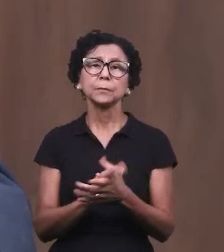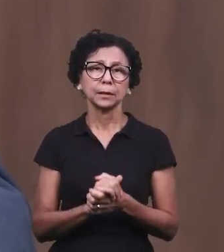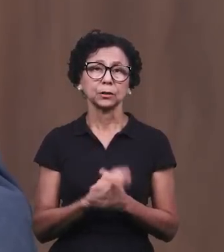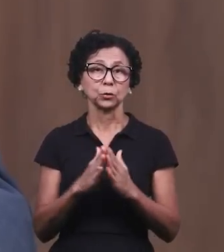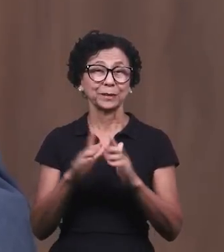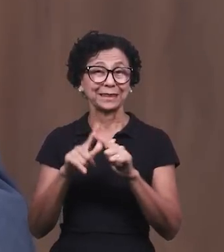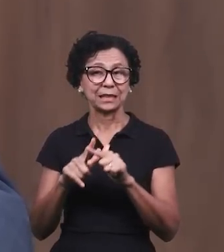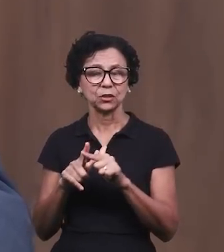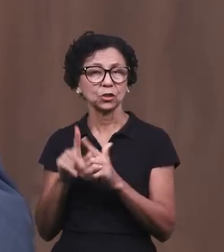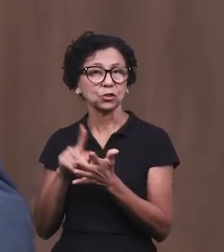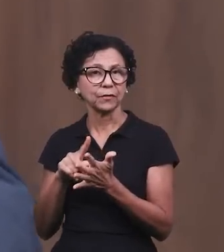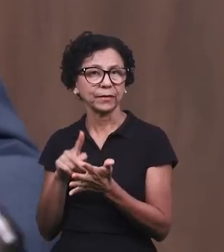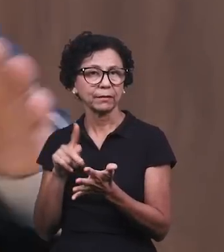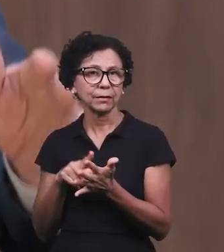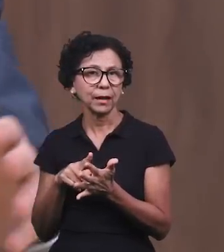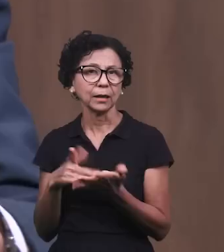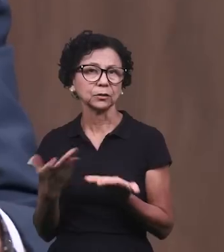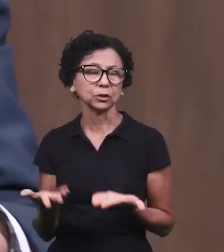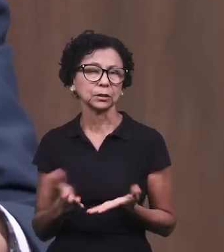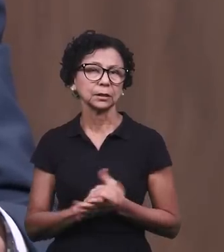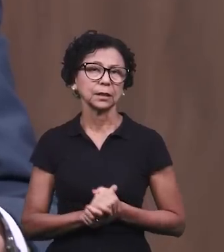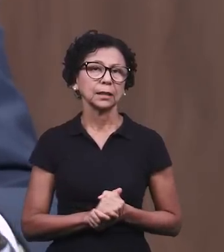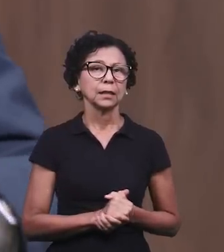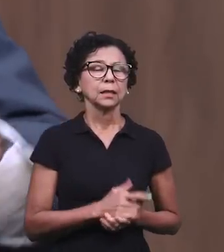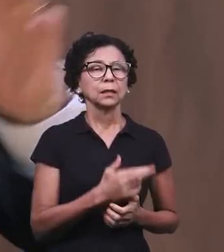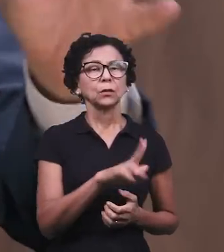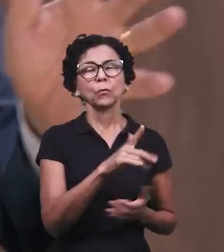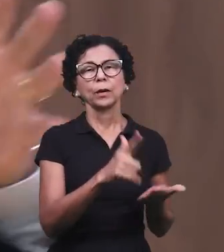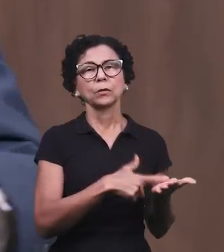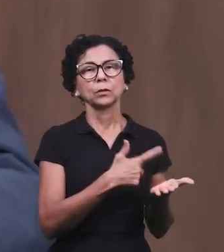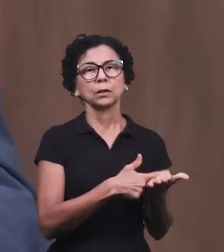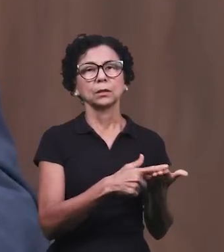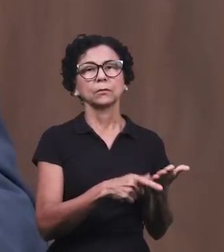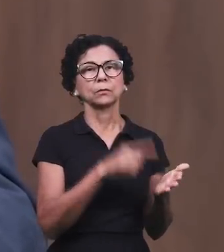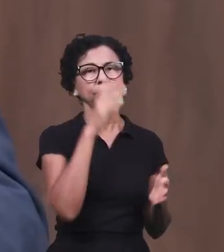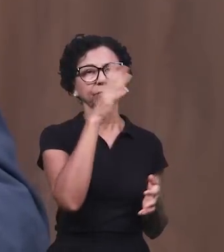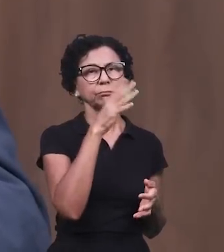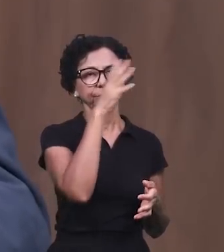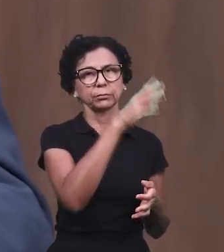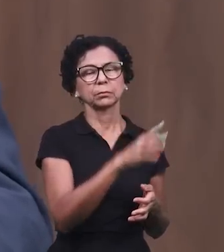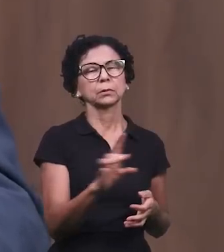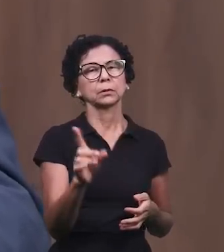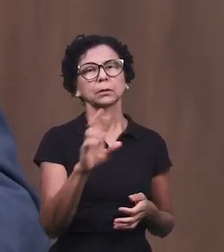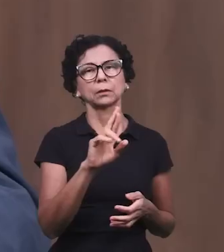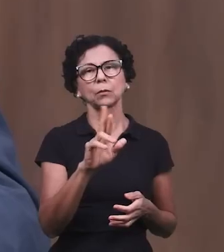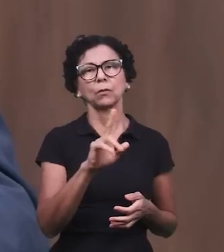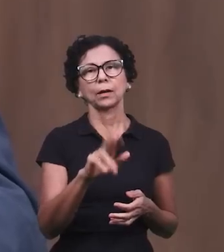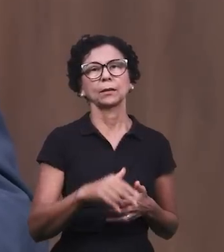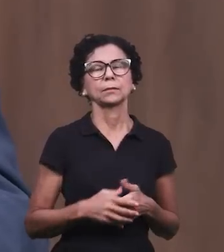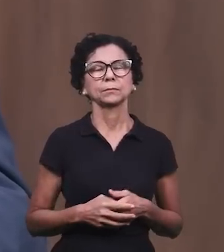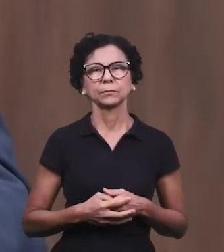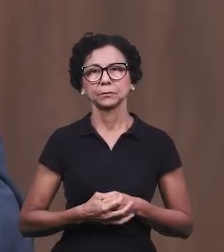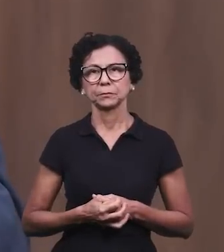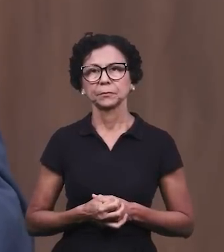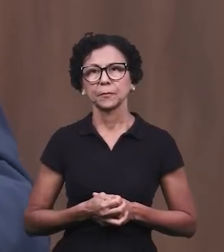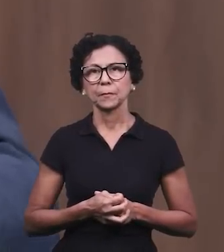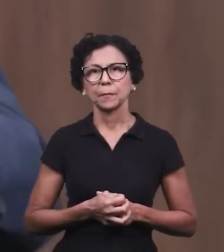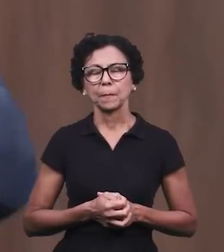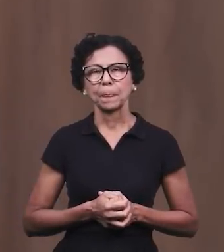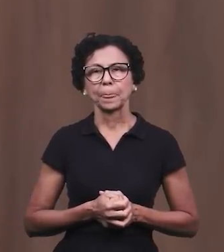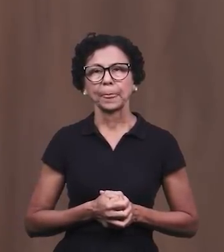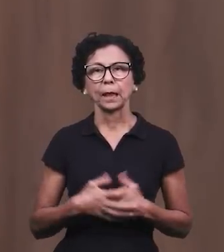verdadeira está na palavra. Não é como o pastor Alexandre falou, não é um livro qualquer, é a palavra, a fonte. Agora,